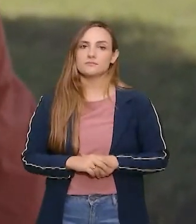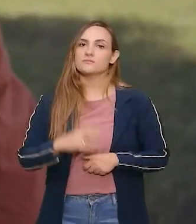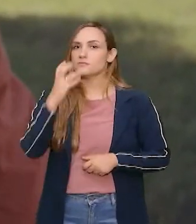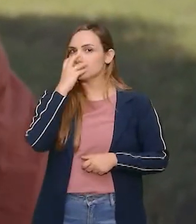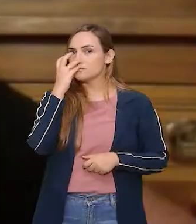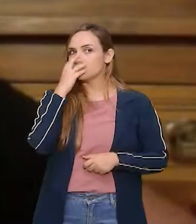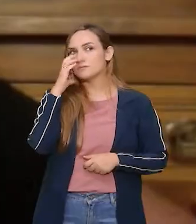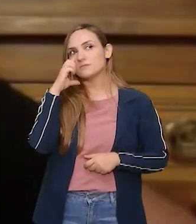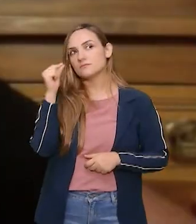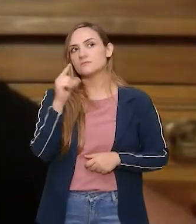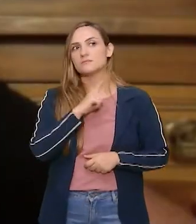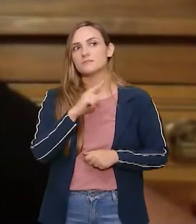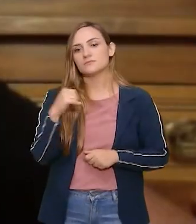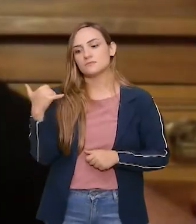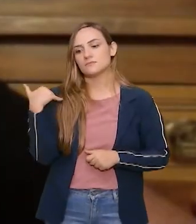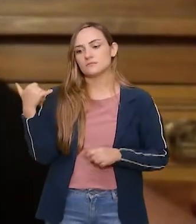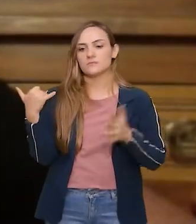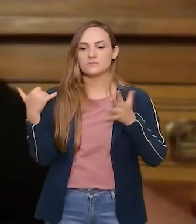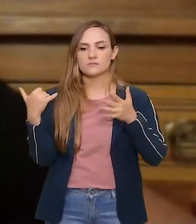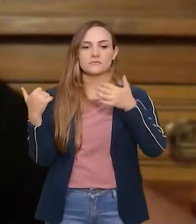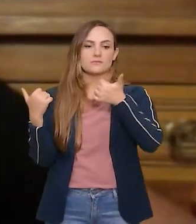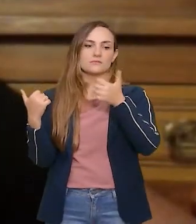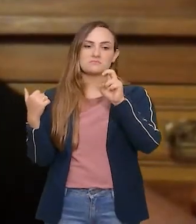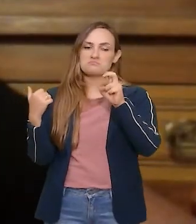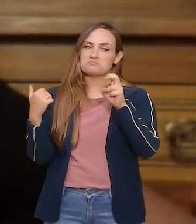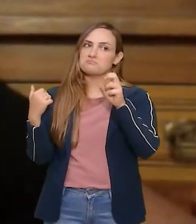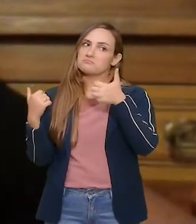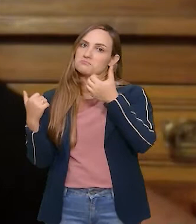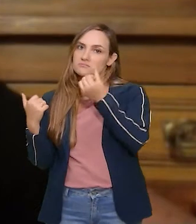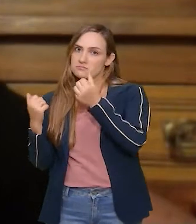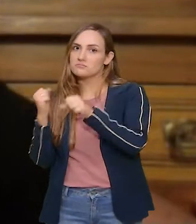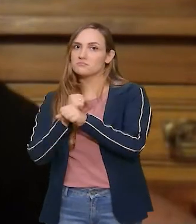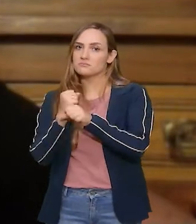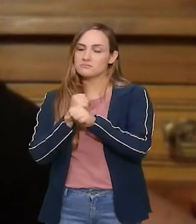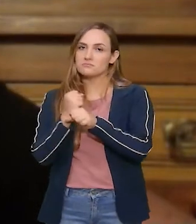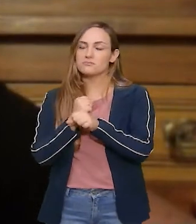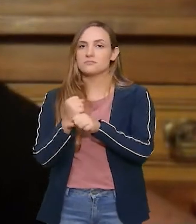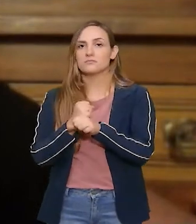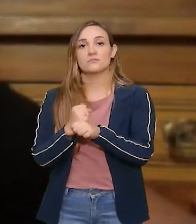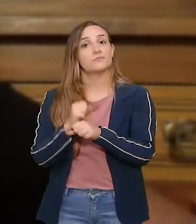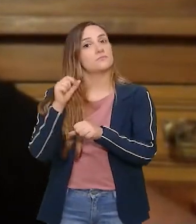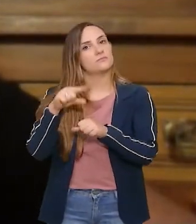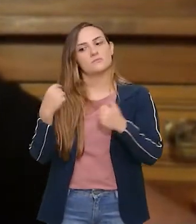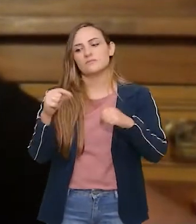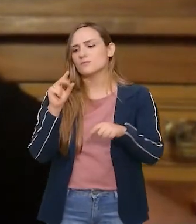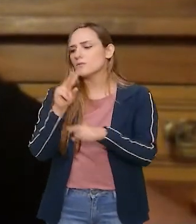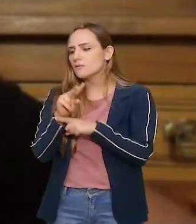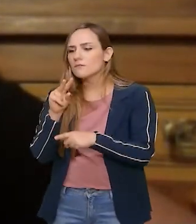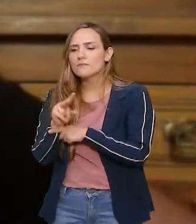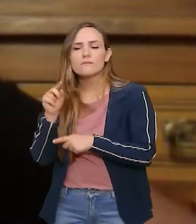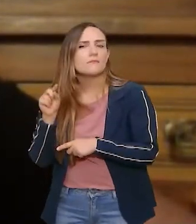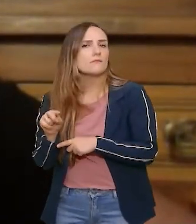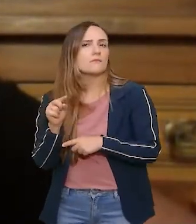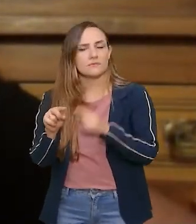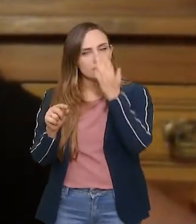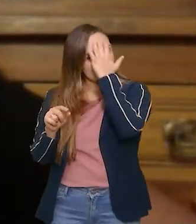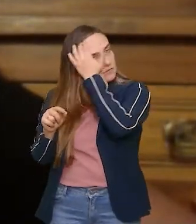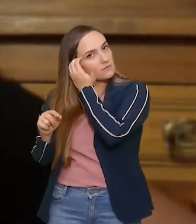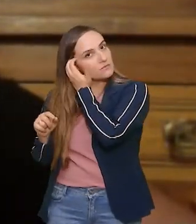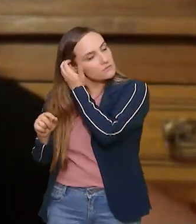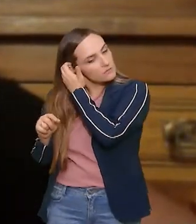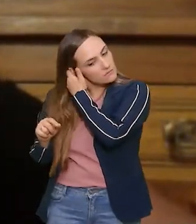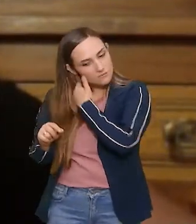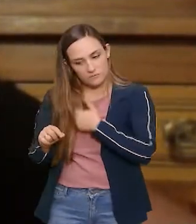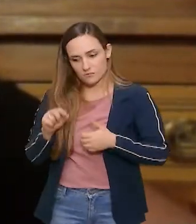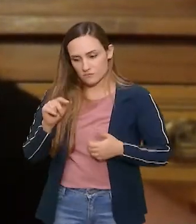e gato, ele dura em média, né? Ele tem uma vida de aproximadamente 15, 16 anos, então você tem que pensar que você tem que cuidar desse animal para o